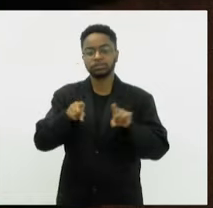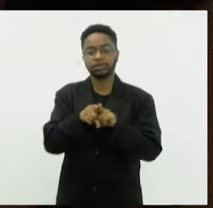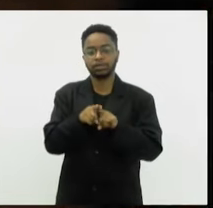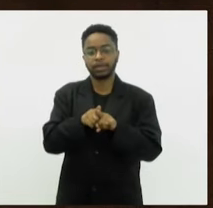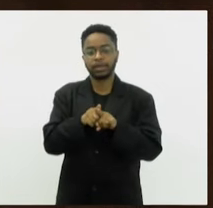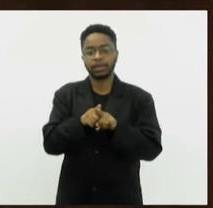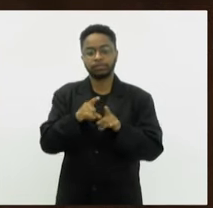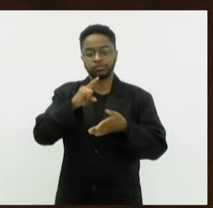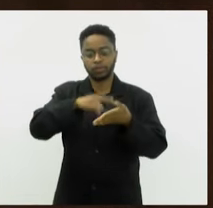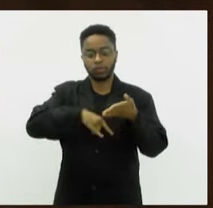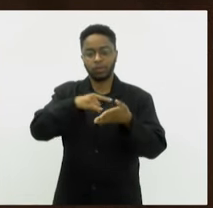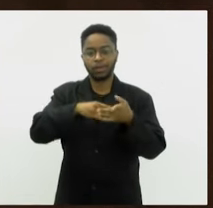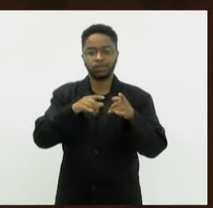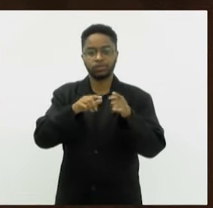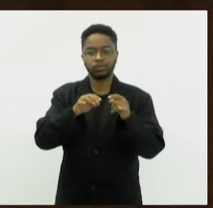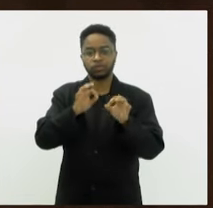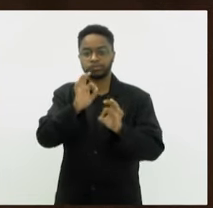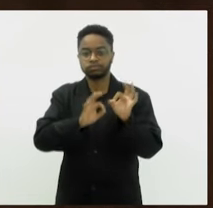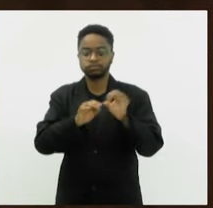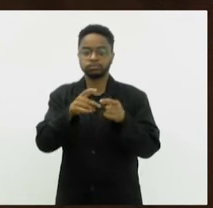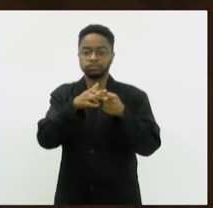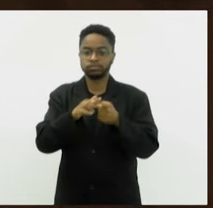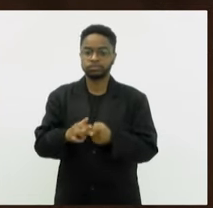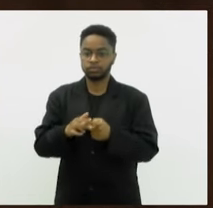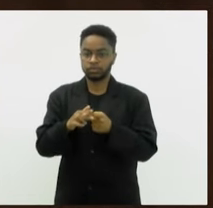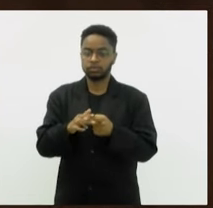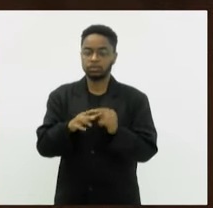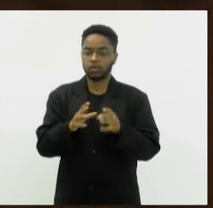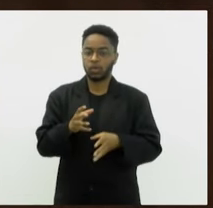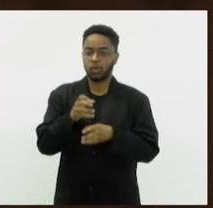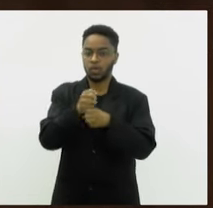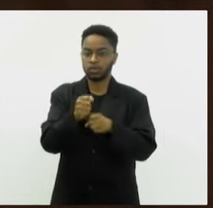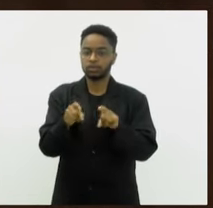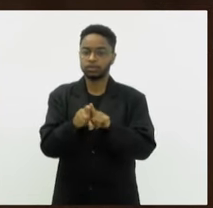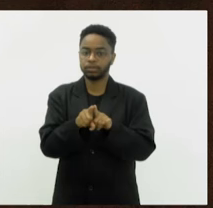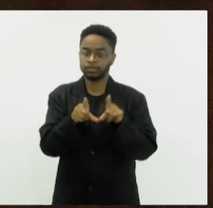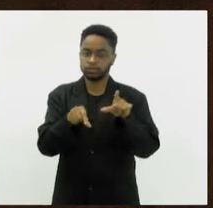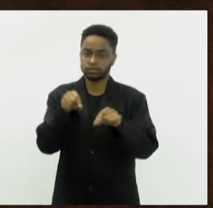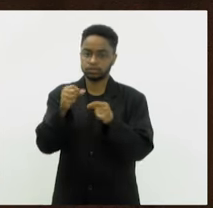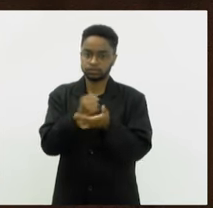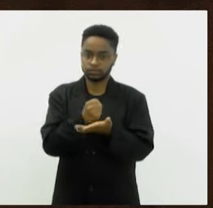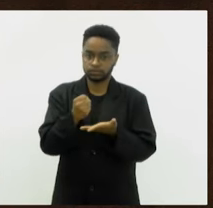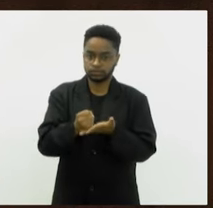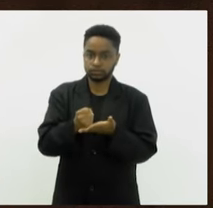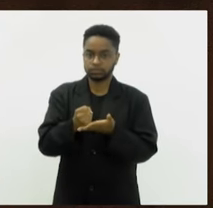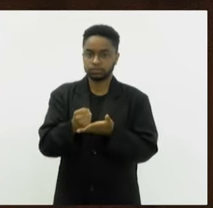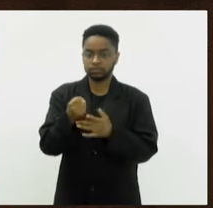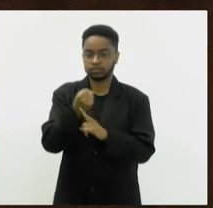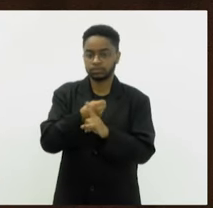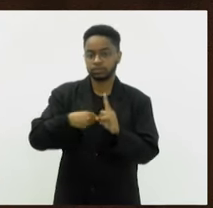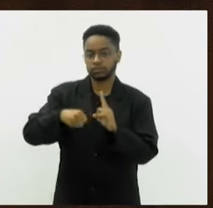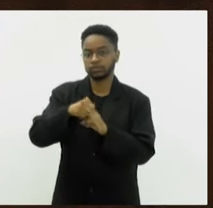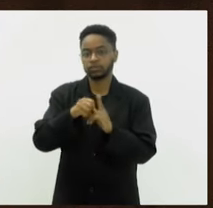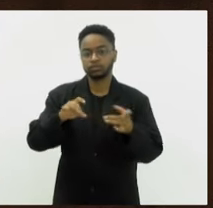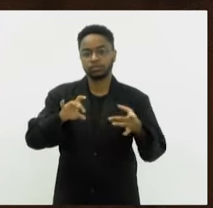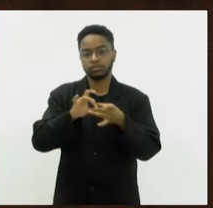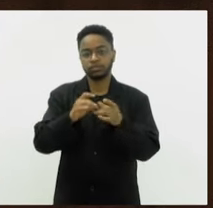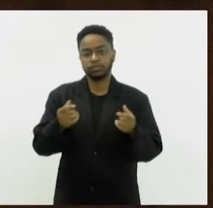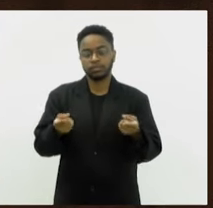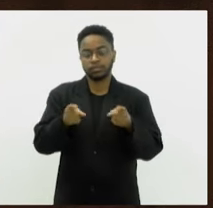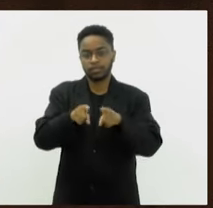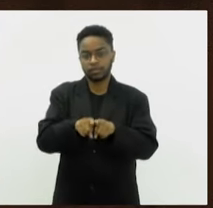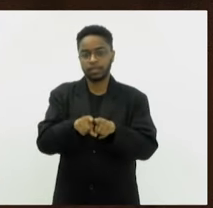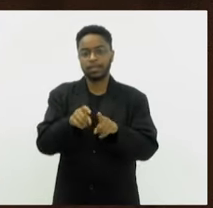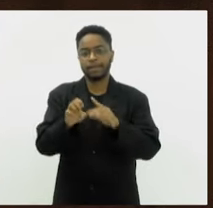contas. Além disso, foram selecionadas contratações de sociedades empresárias que